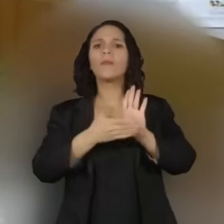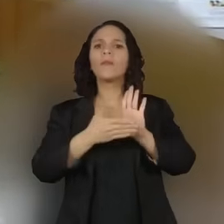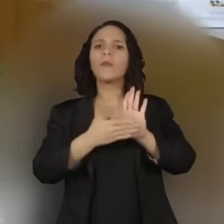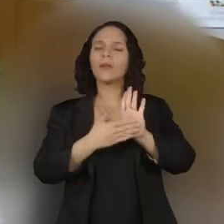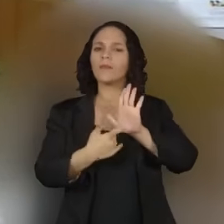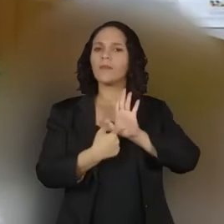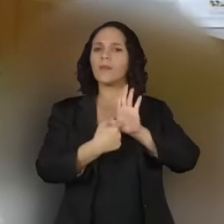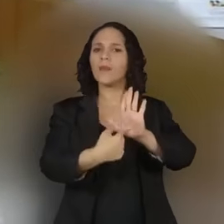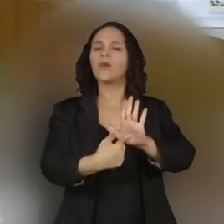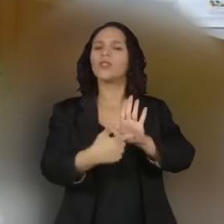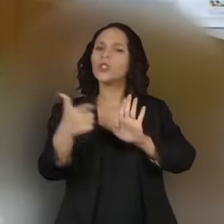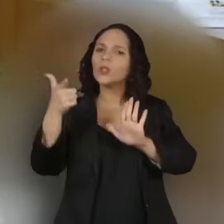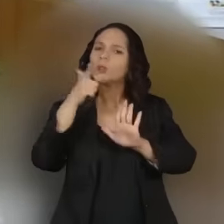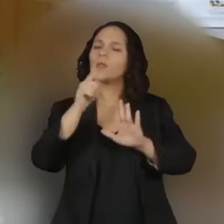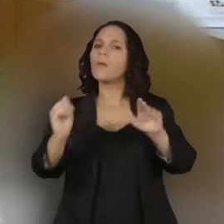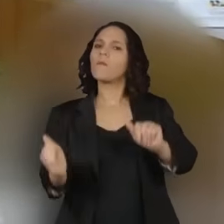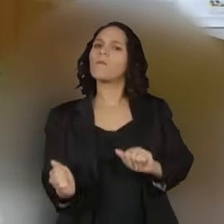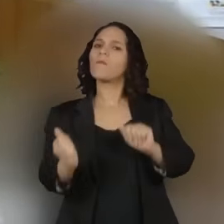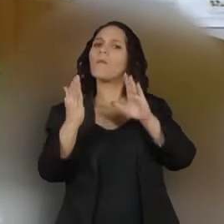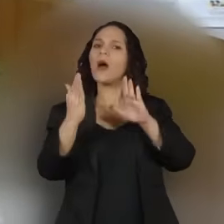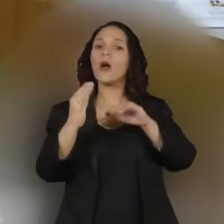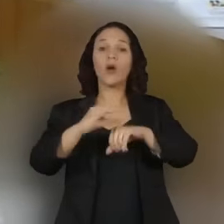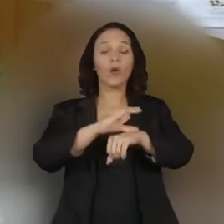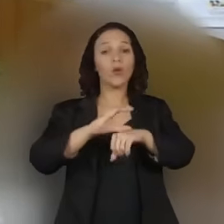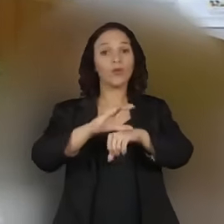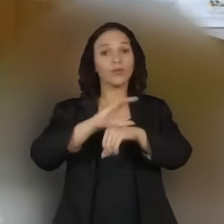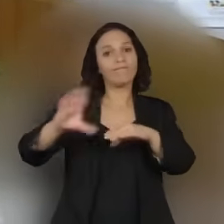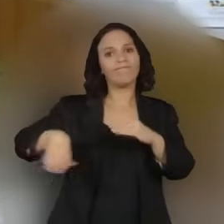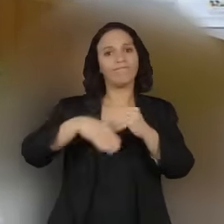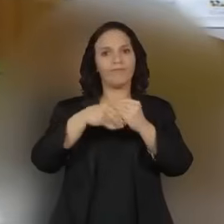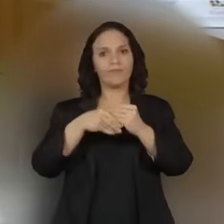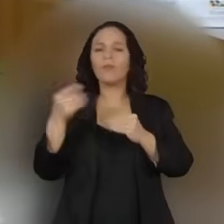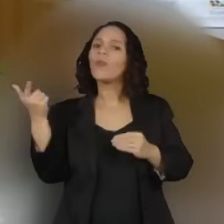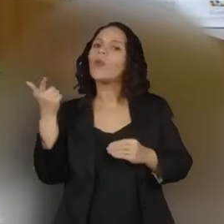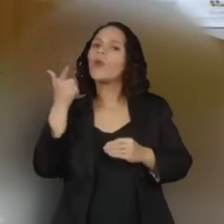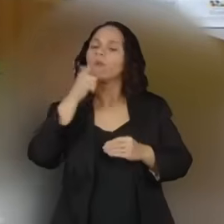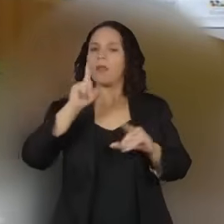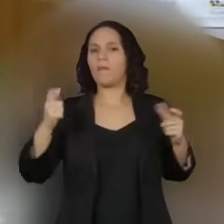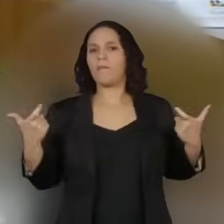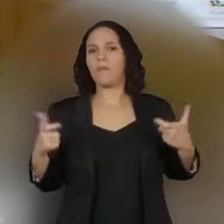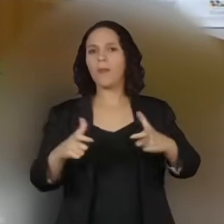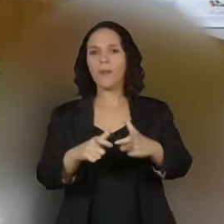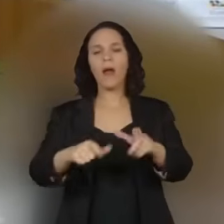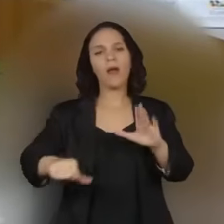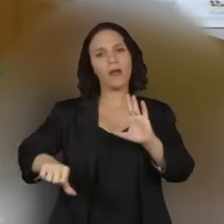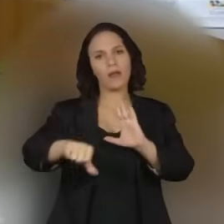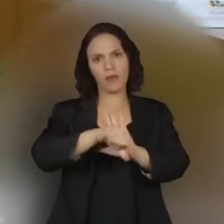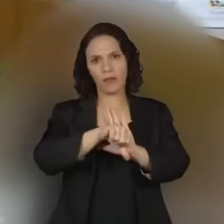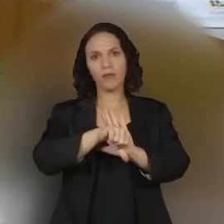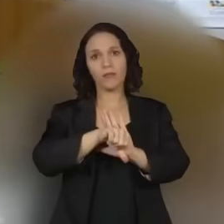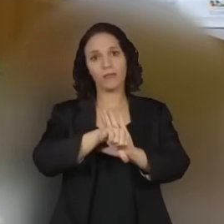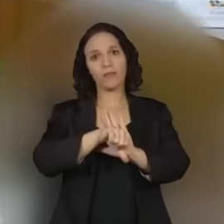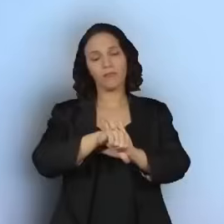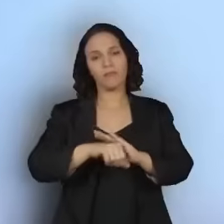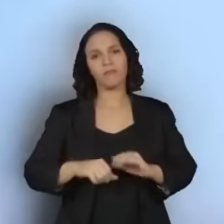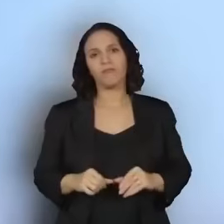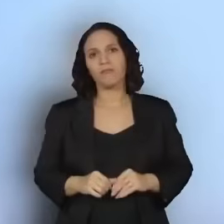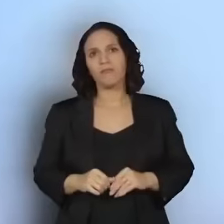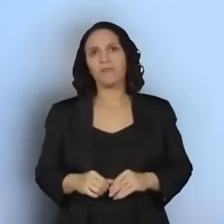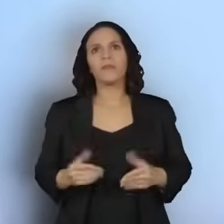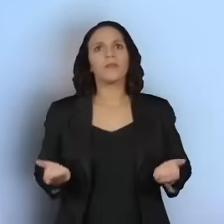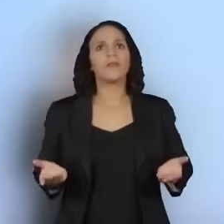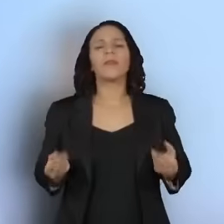proposta de alteração da Constituição para encarar esta realidade exatamente neste sentido,